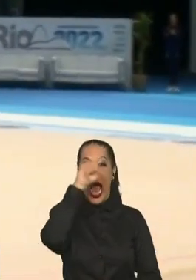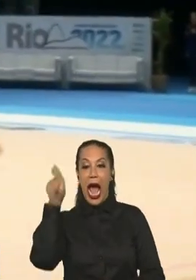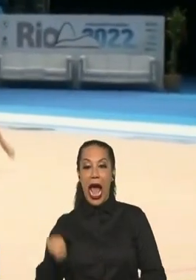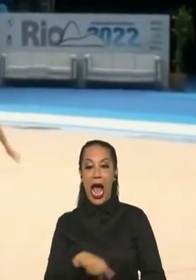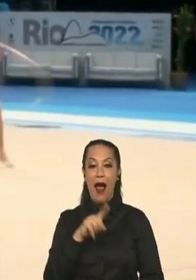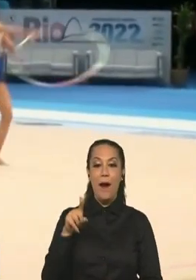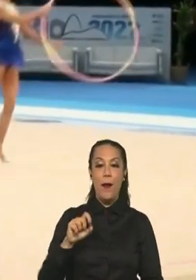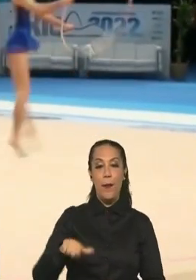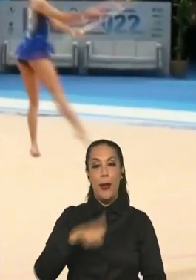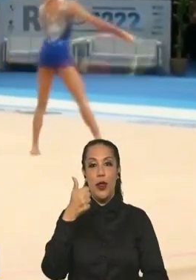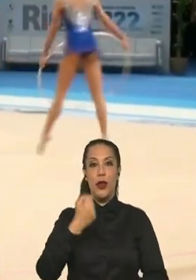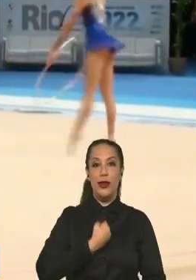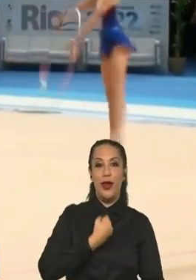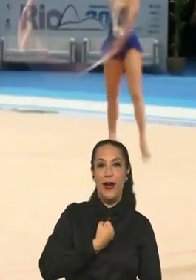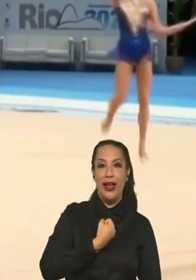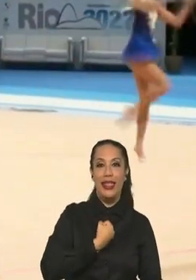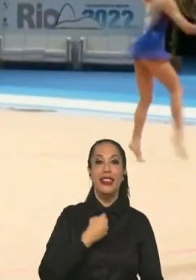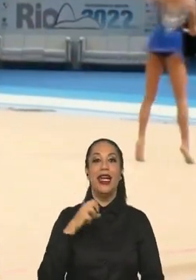melhor nota do dia,